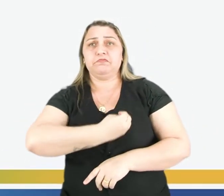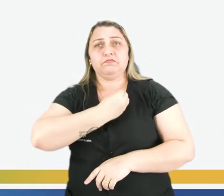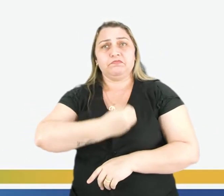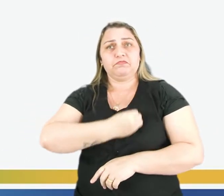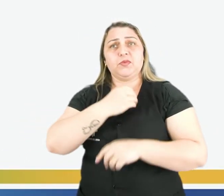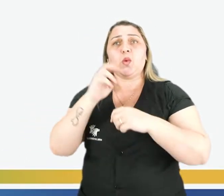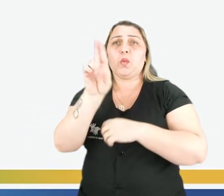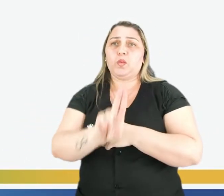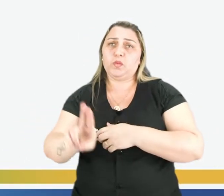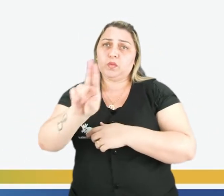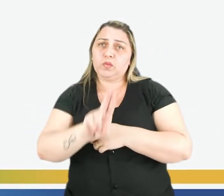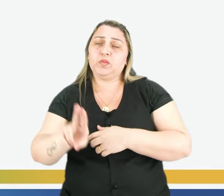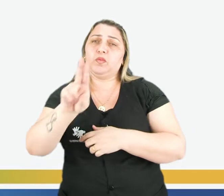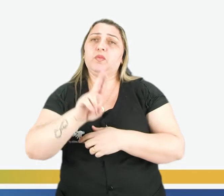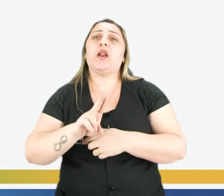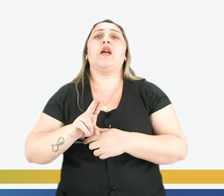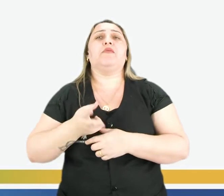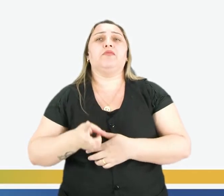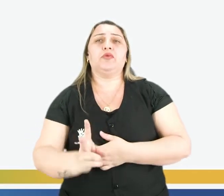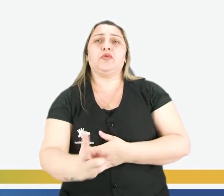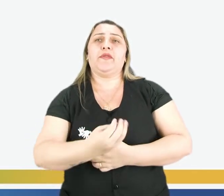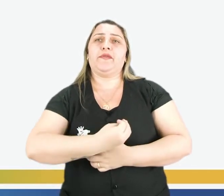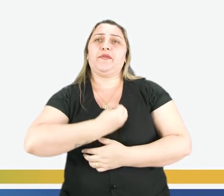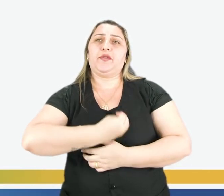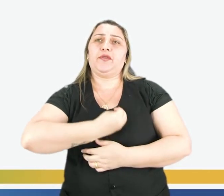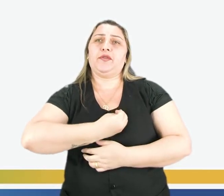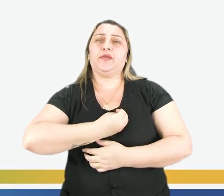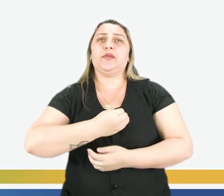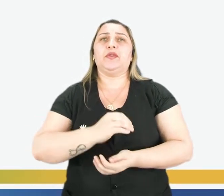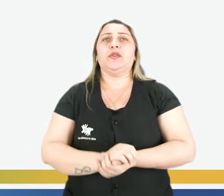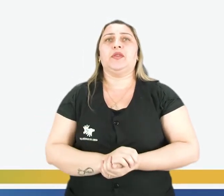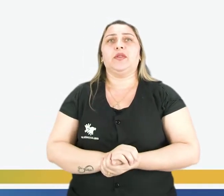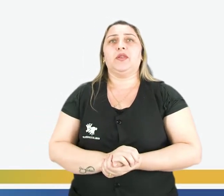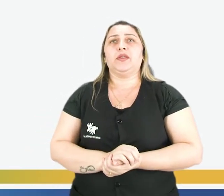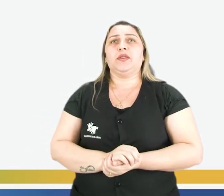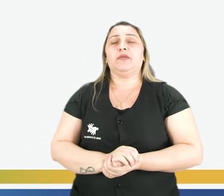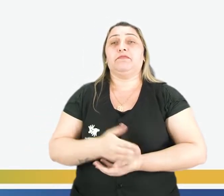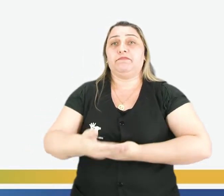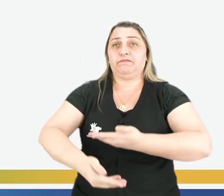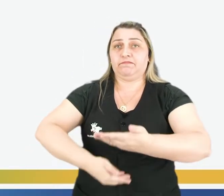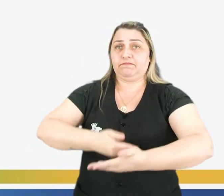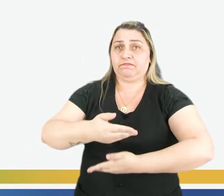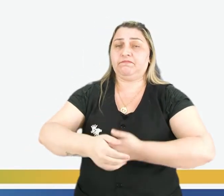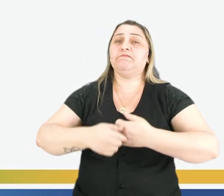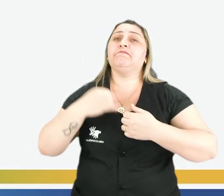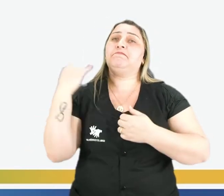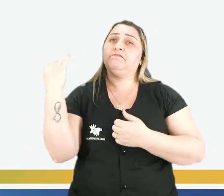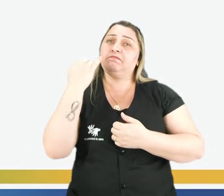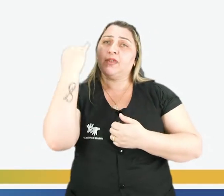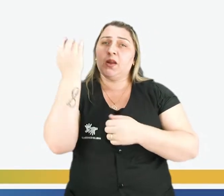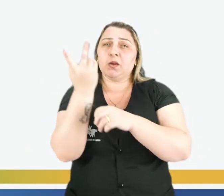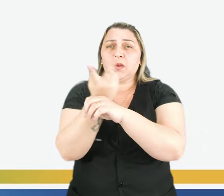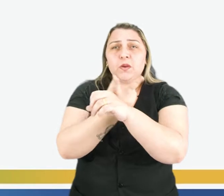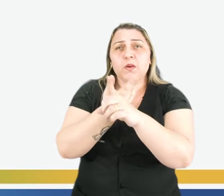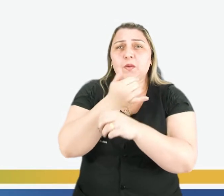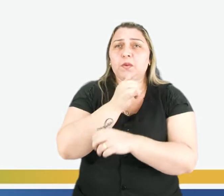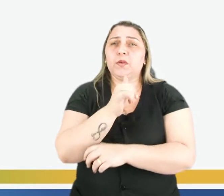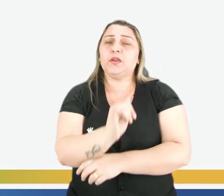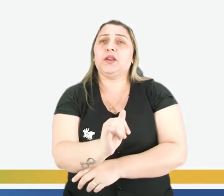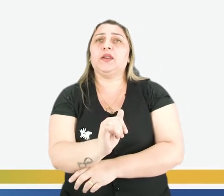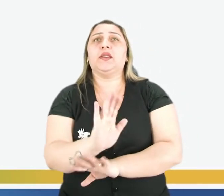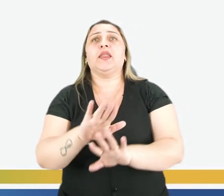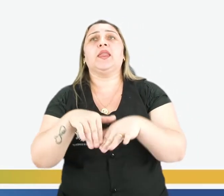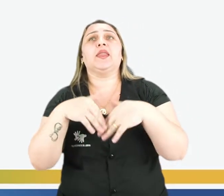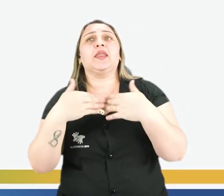seres vivos utilizam para sobreviver. Ou seja, as relações necessárias para a busca de energia por